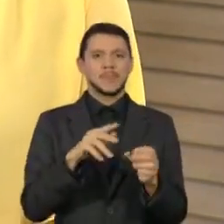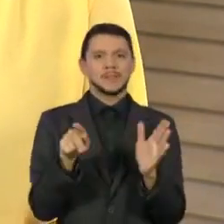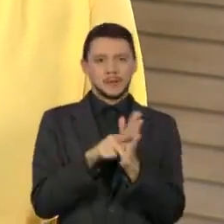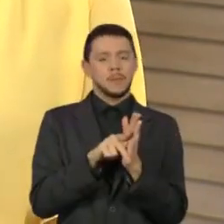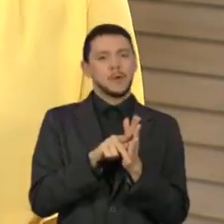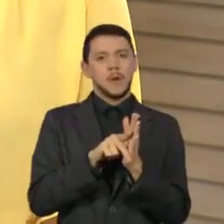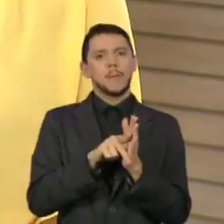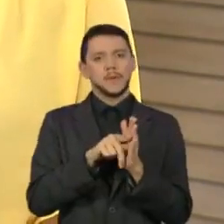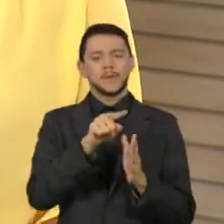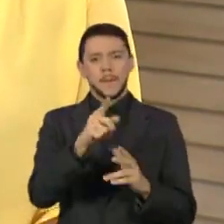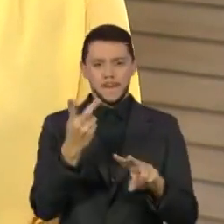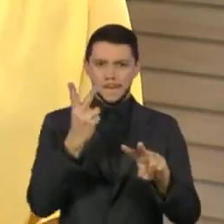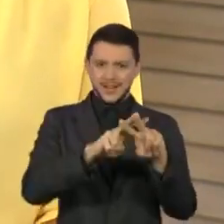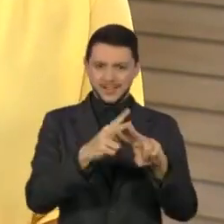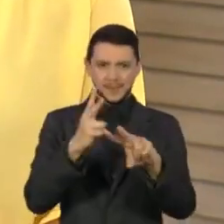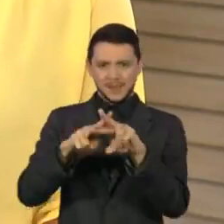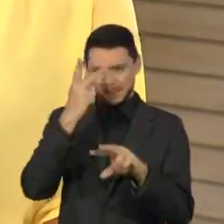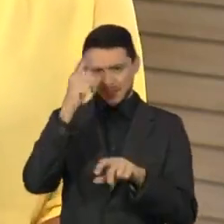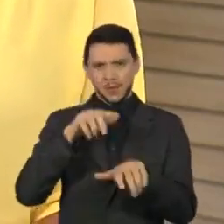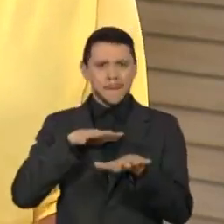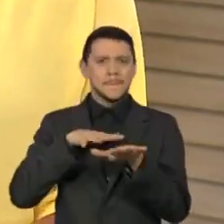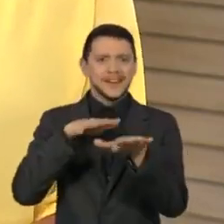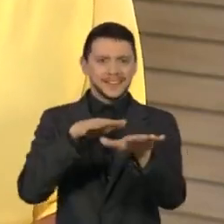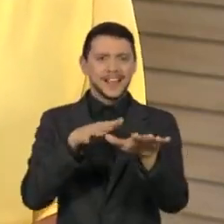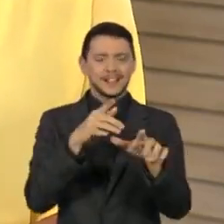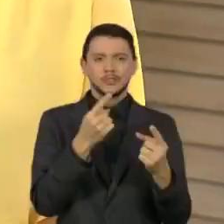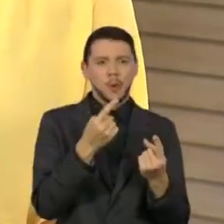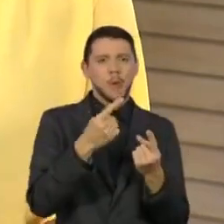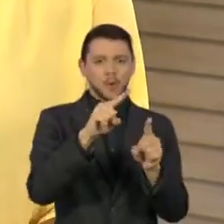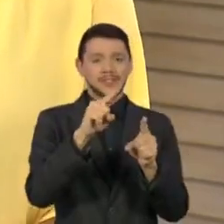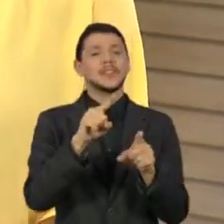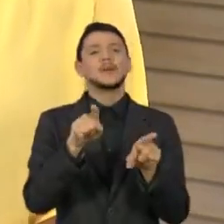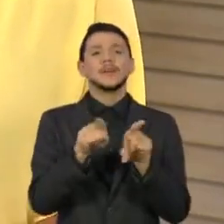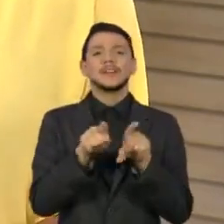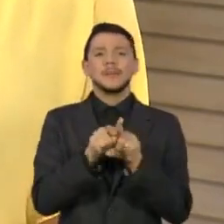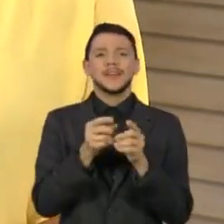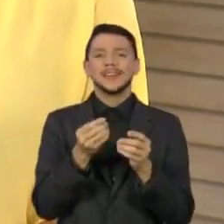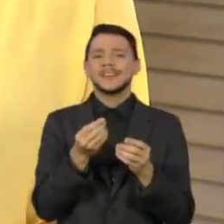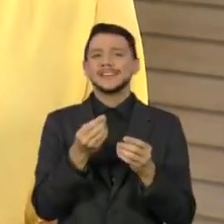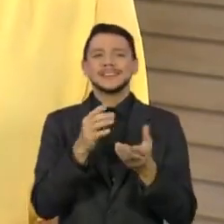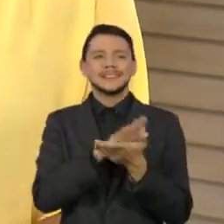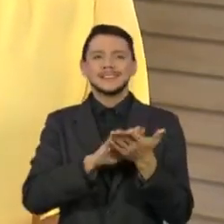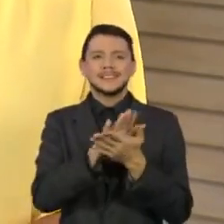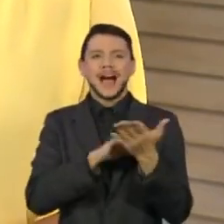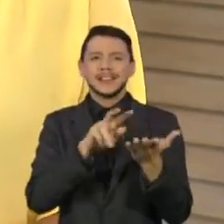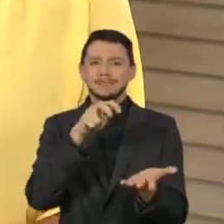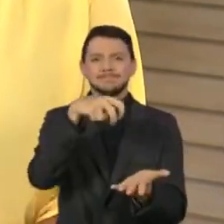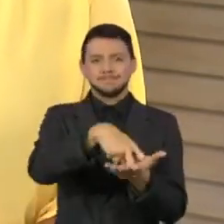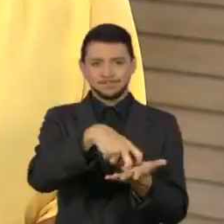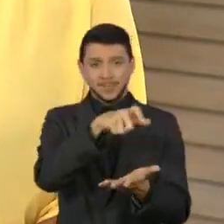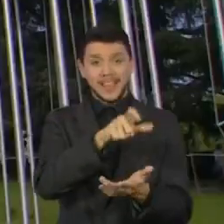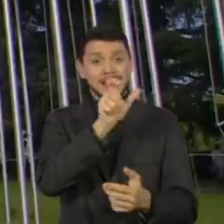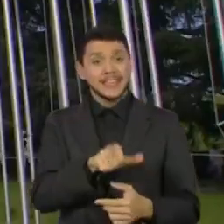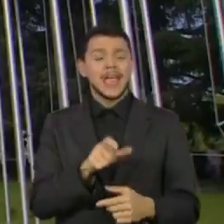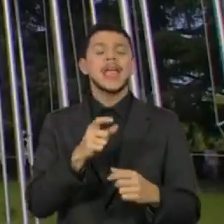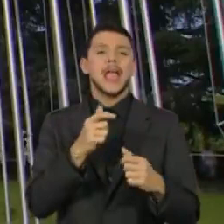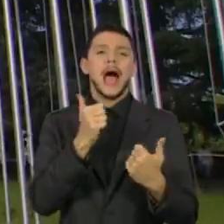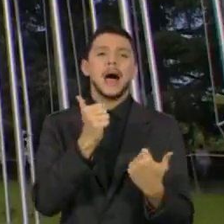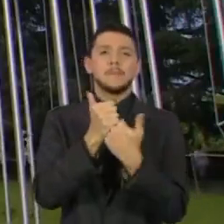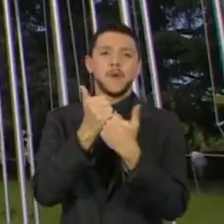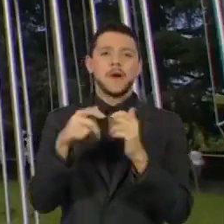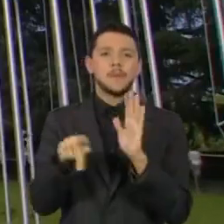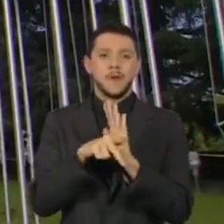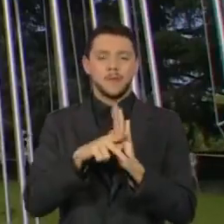arbitrárias de militantes da oposição e por deixar impuris apoiadores apoiadores do governo